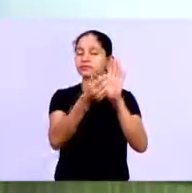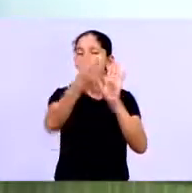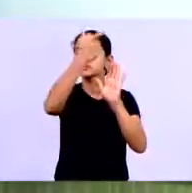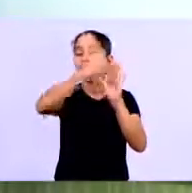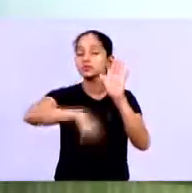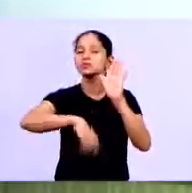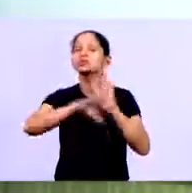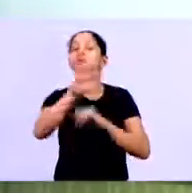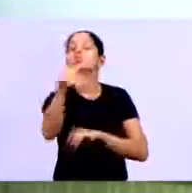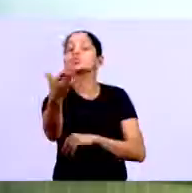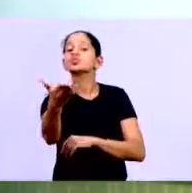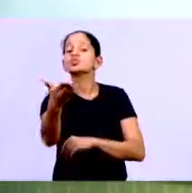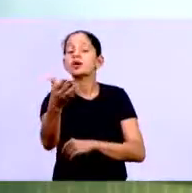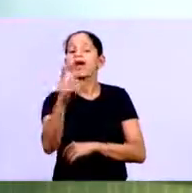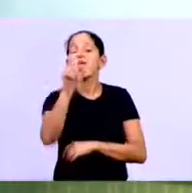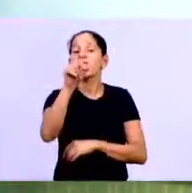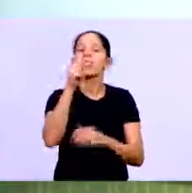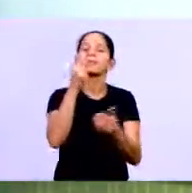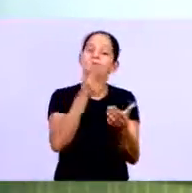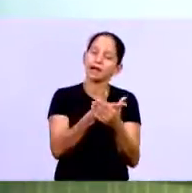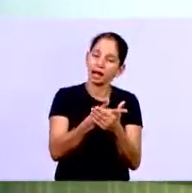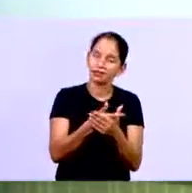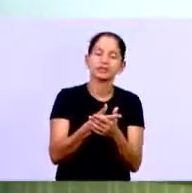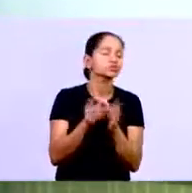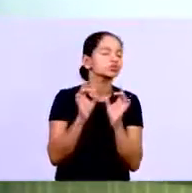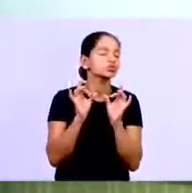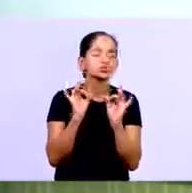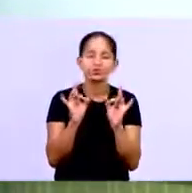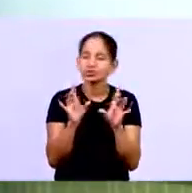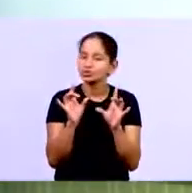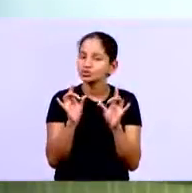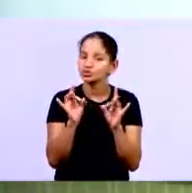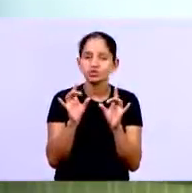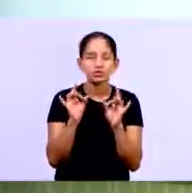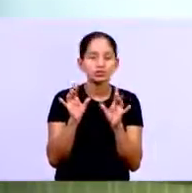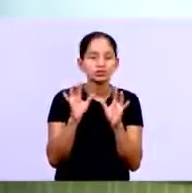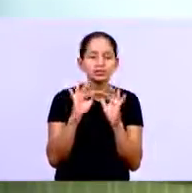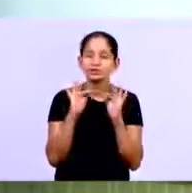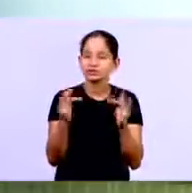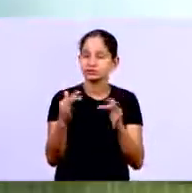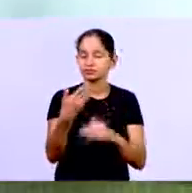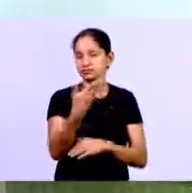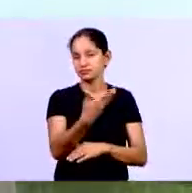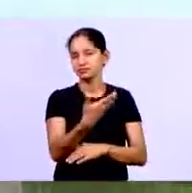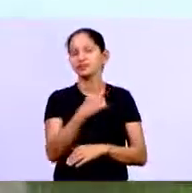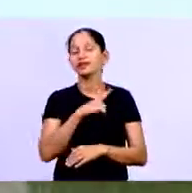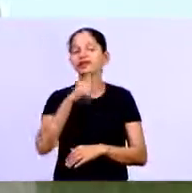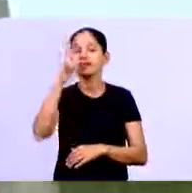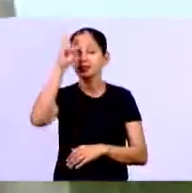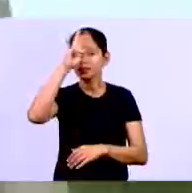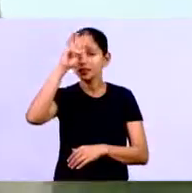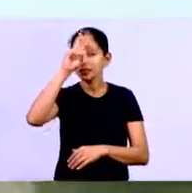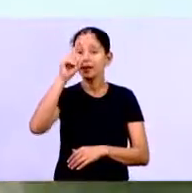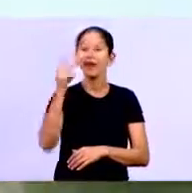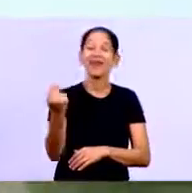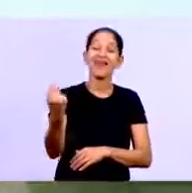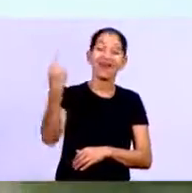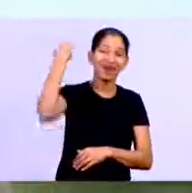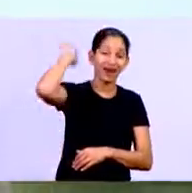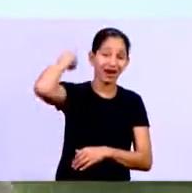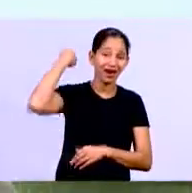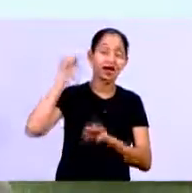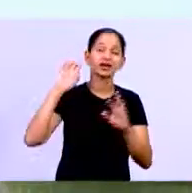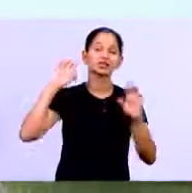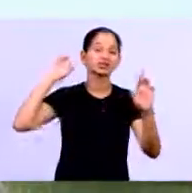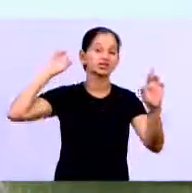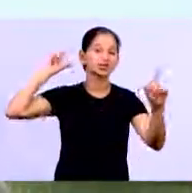do pagamento. A primeira coisa que eu vou preencher, então, vai ser a coluna do pagamento. Só para lembrar, lá no SAC, a primeira coluna